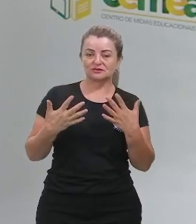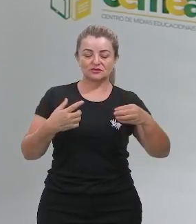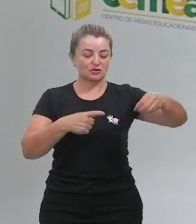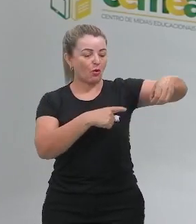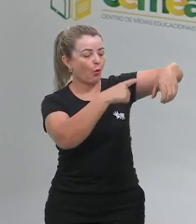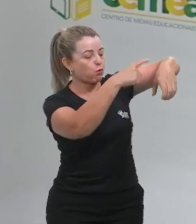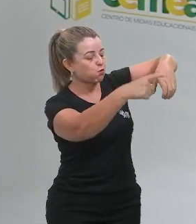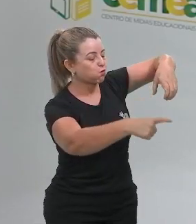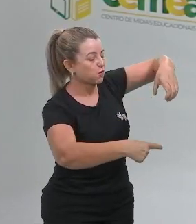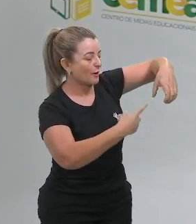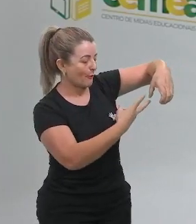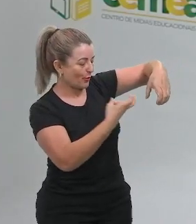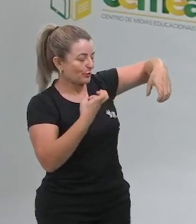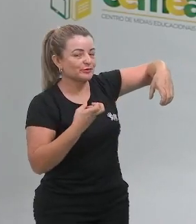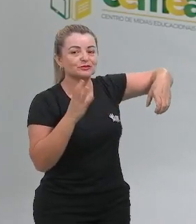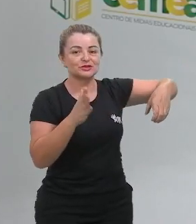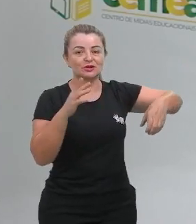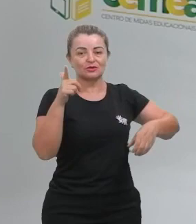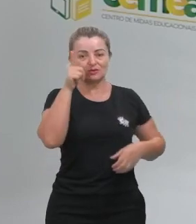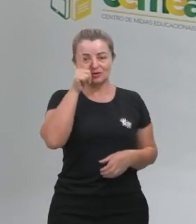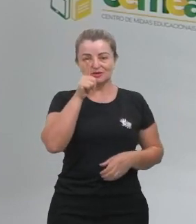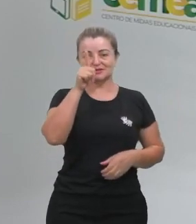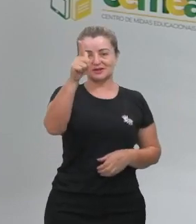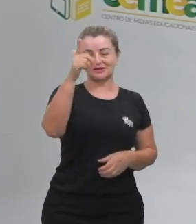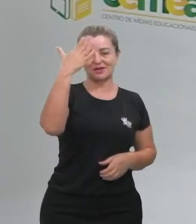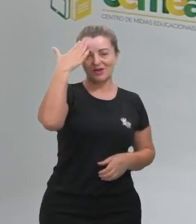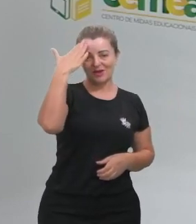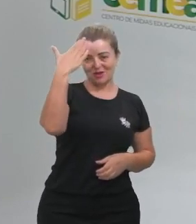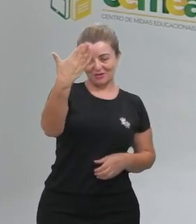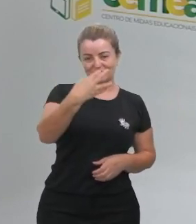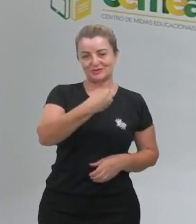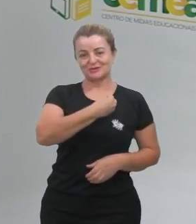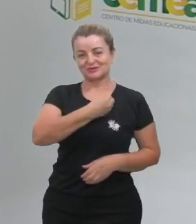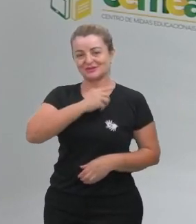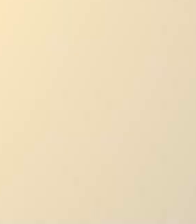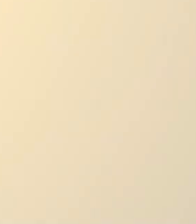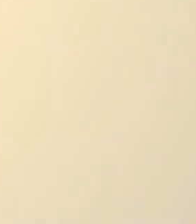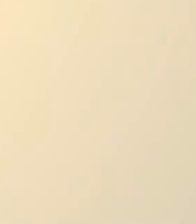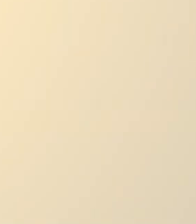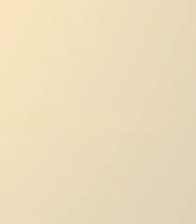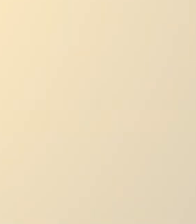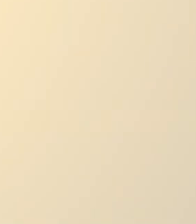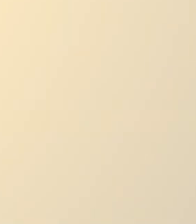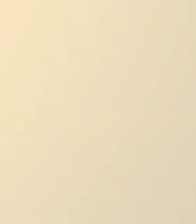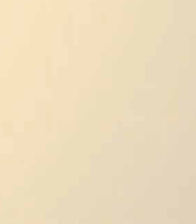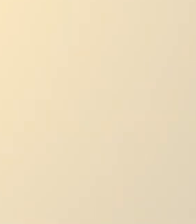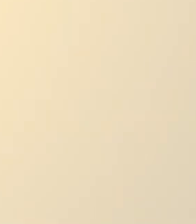consegue matar a questão, tá bom? Obrigado pela presença de todos e até a próxima.